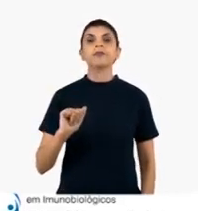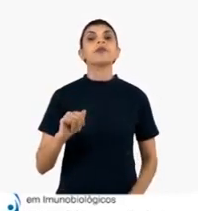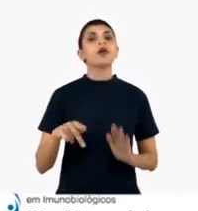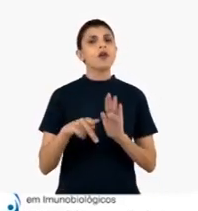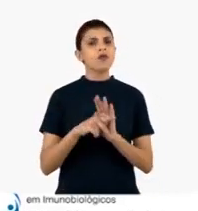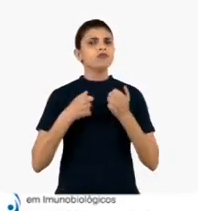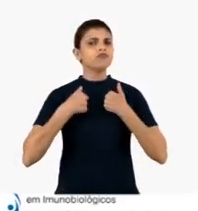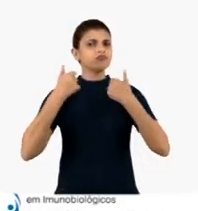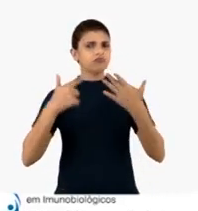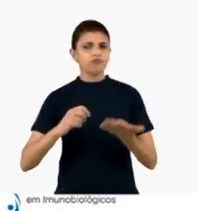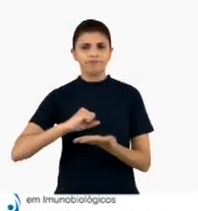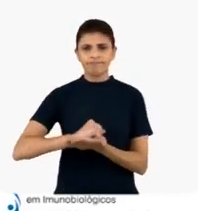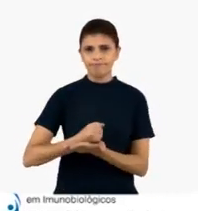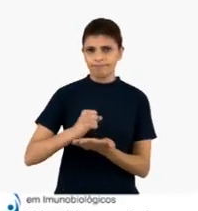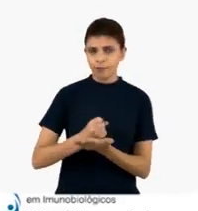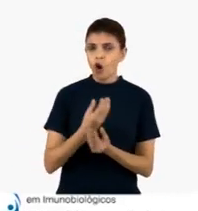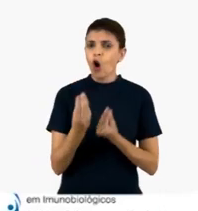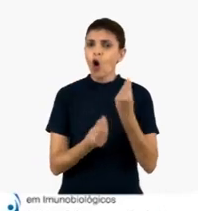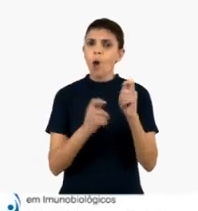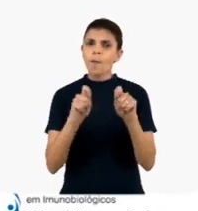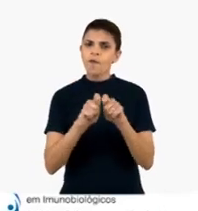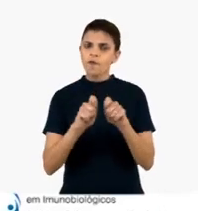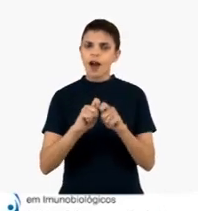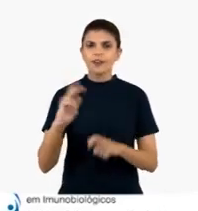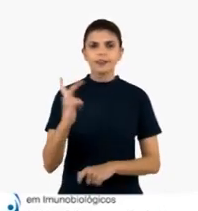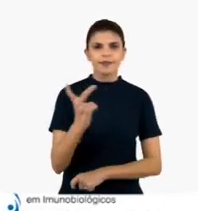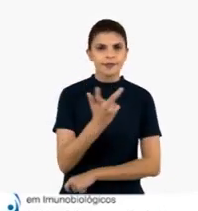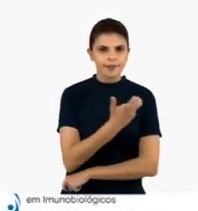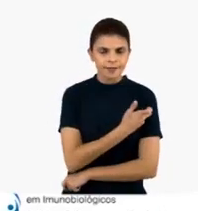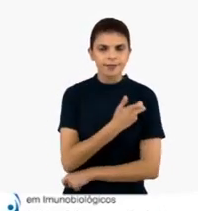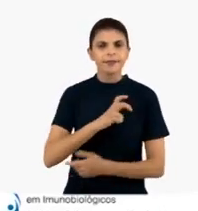falar um pouco para vocês da produção destes insumos.